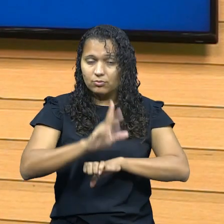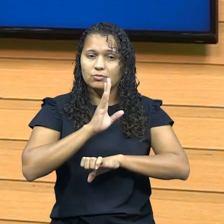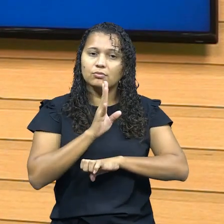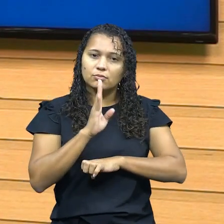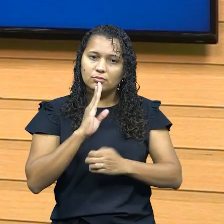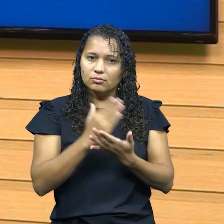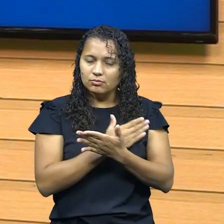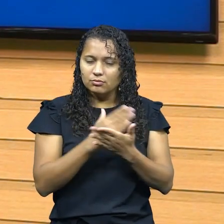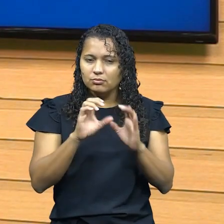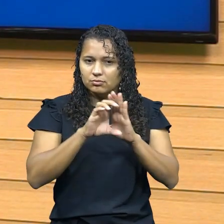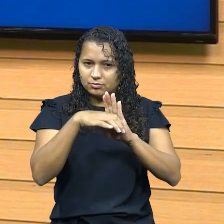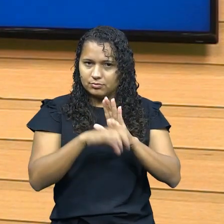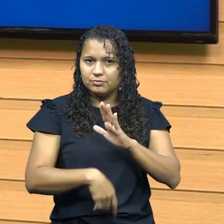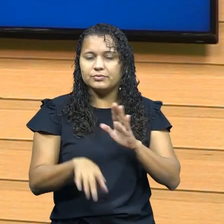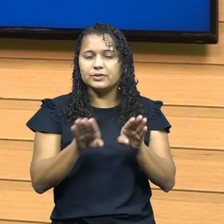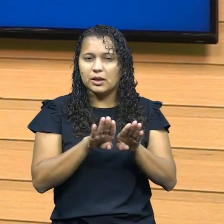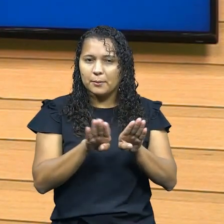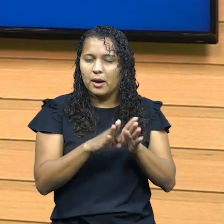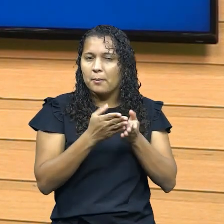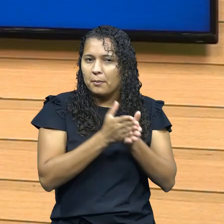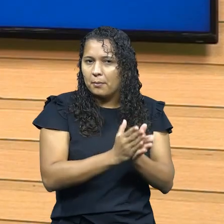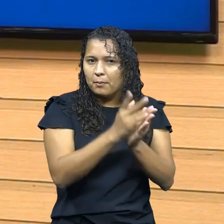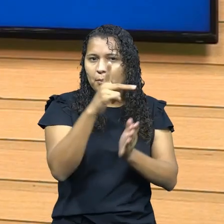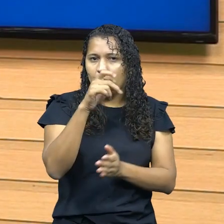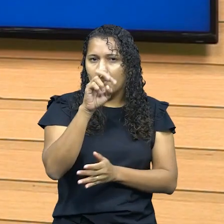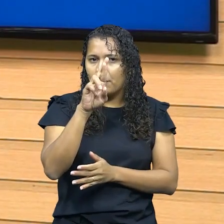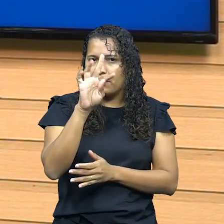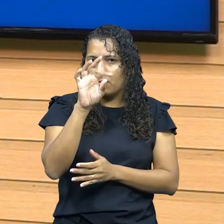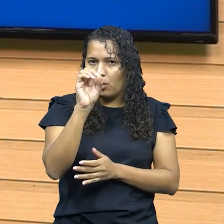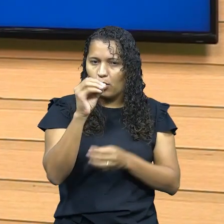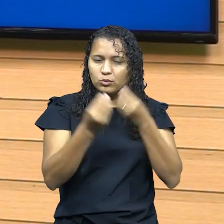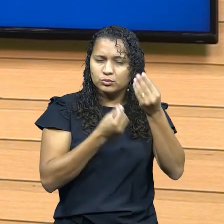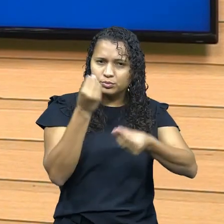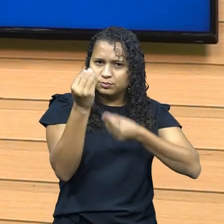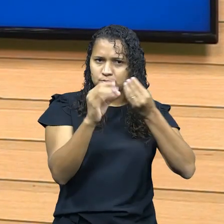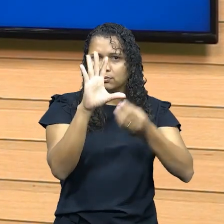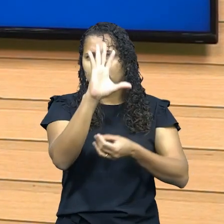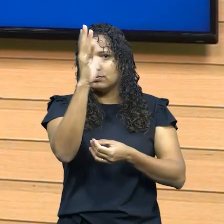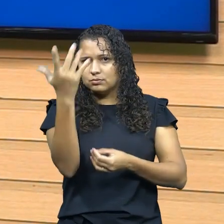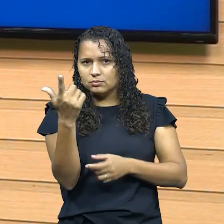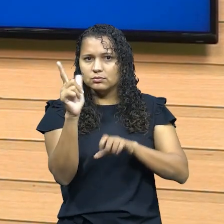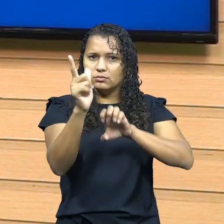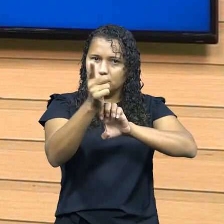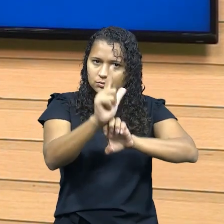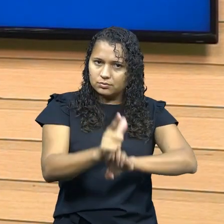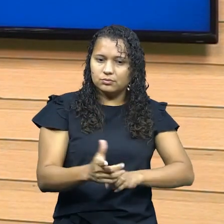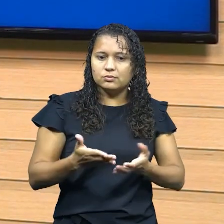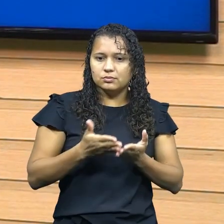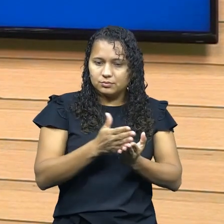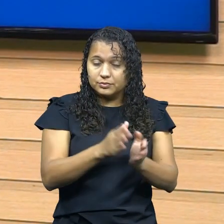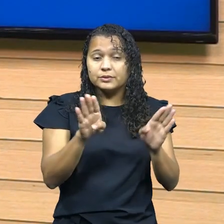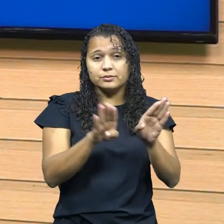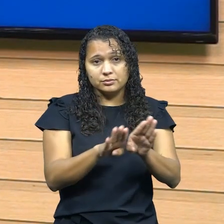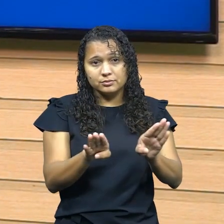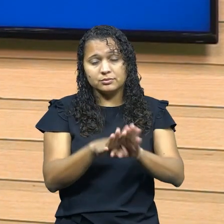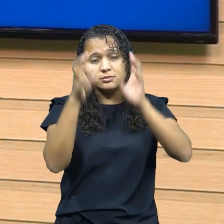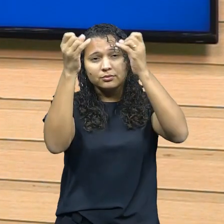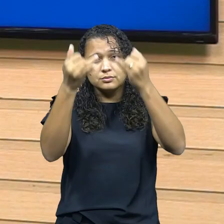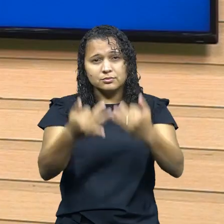conheceu os conceitos de porto e entendemos como é que funciona a logística portuária. Vimos